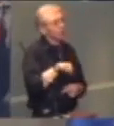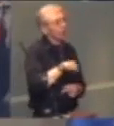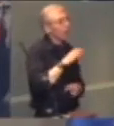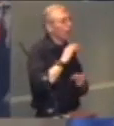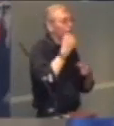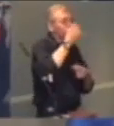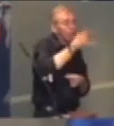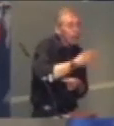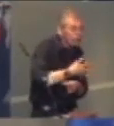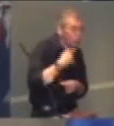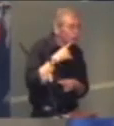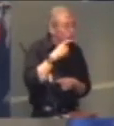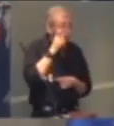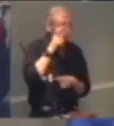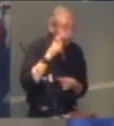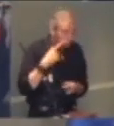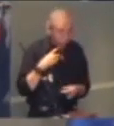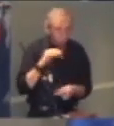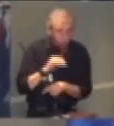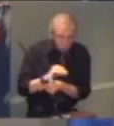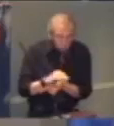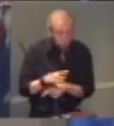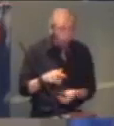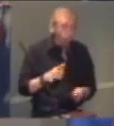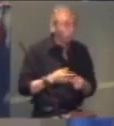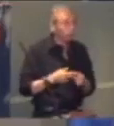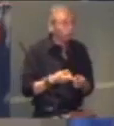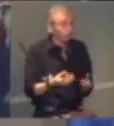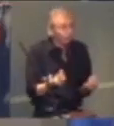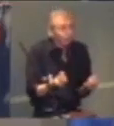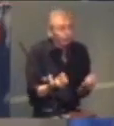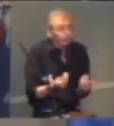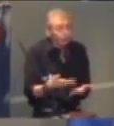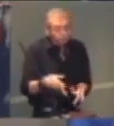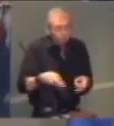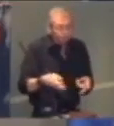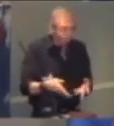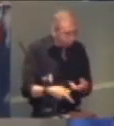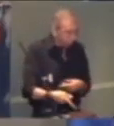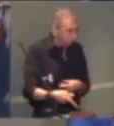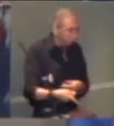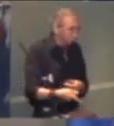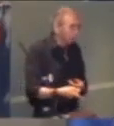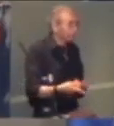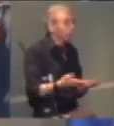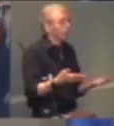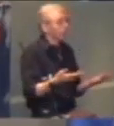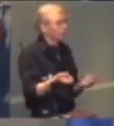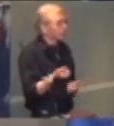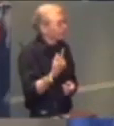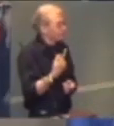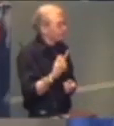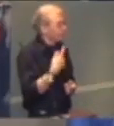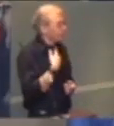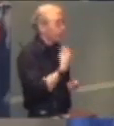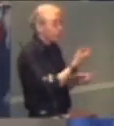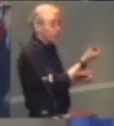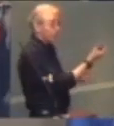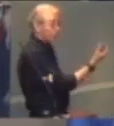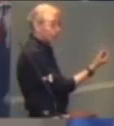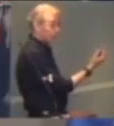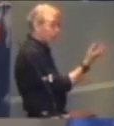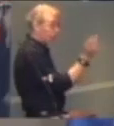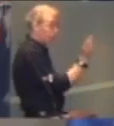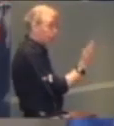suas seus momentos de sensibilidade e por equívoco que pareça os 60% restante